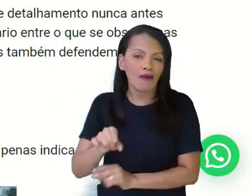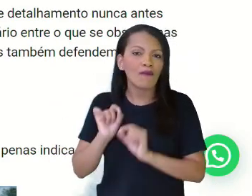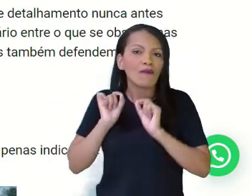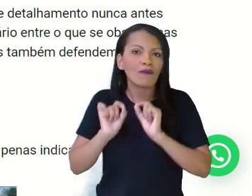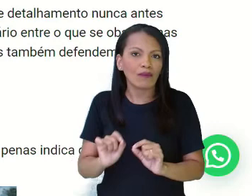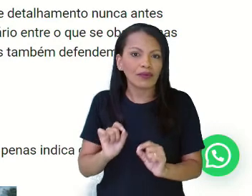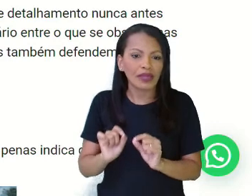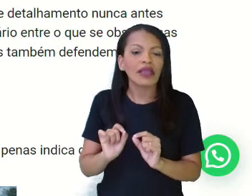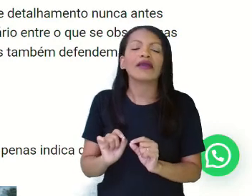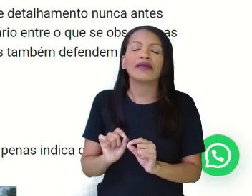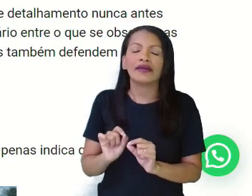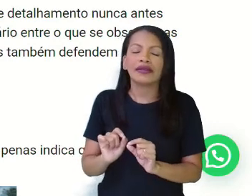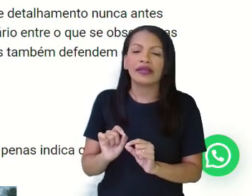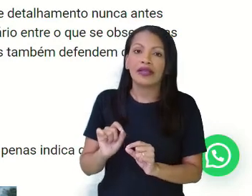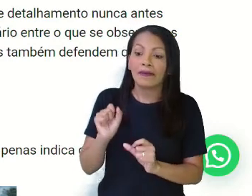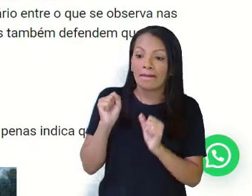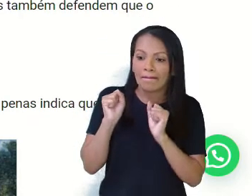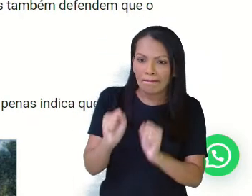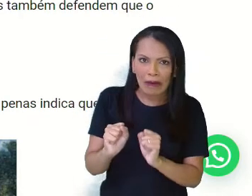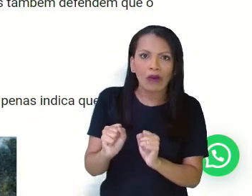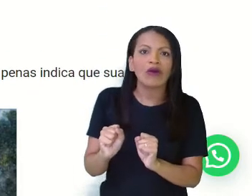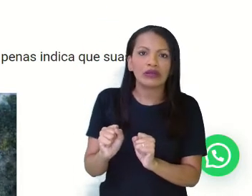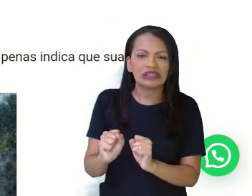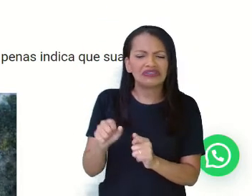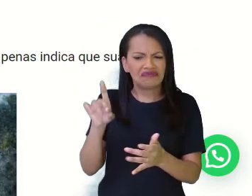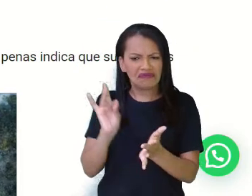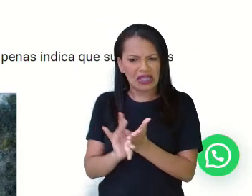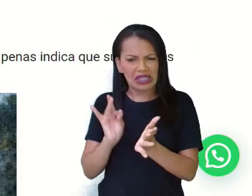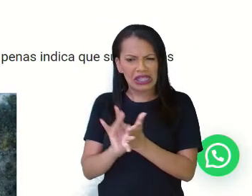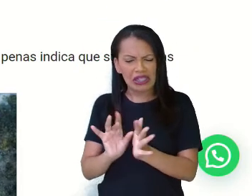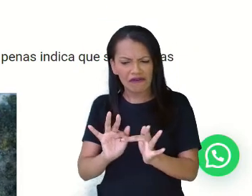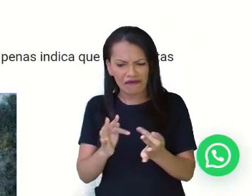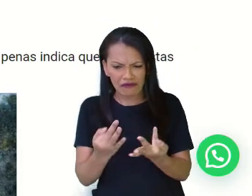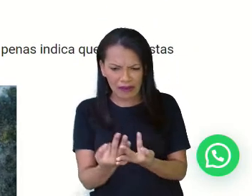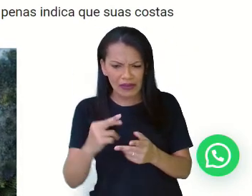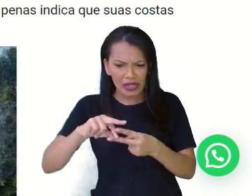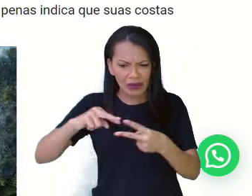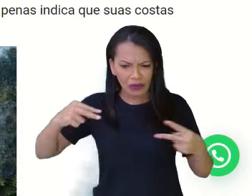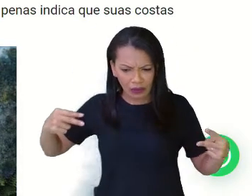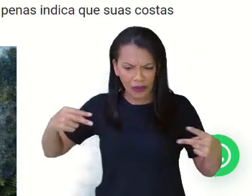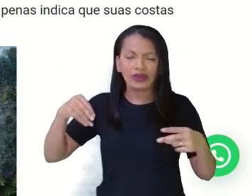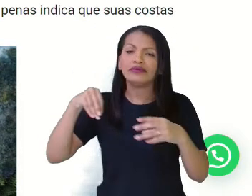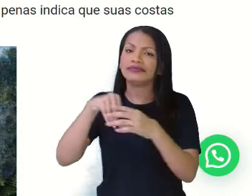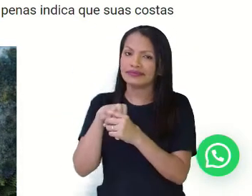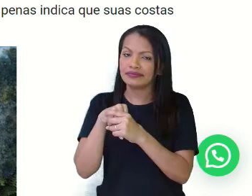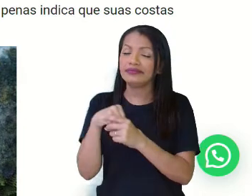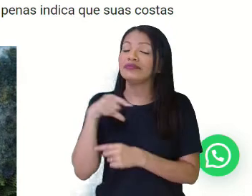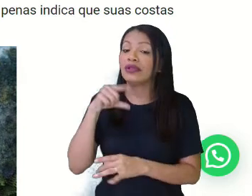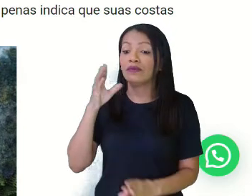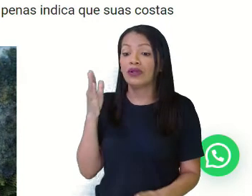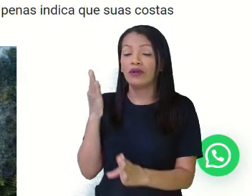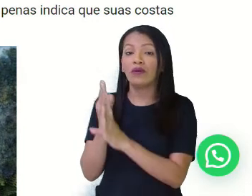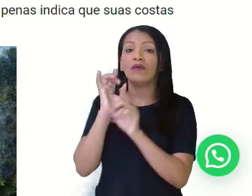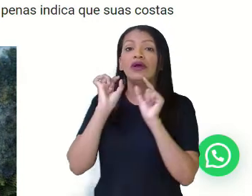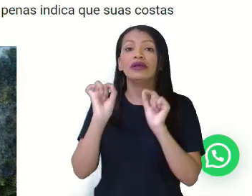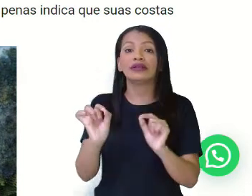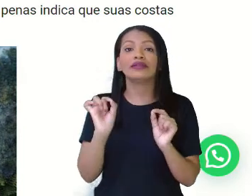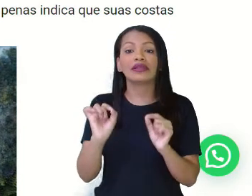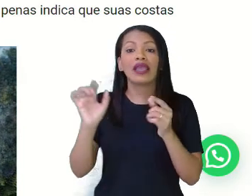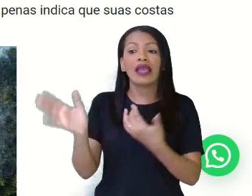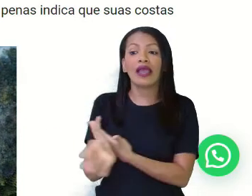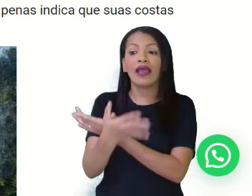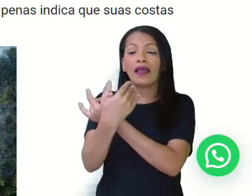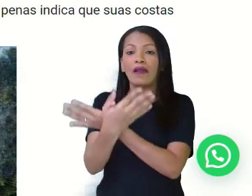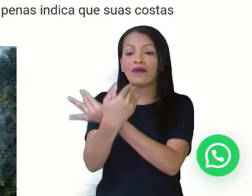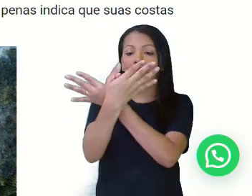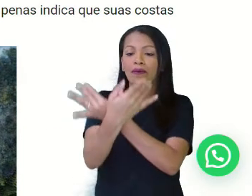para sustentar essa hipótese. O detalhe das penas. Um aspecto interessante dessa descoberta é que as penas puderam